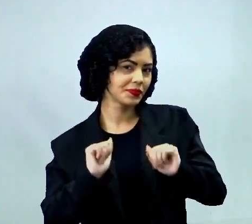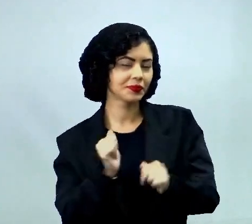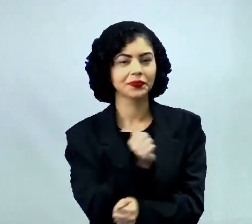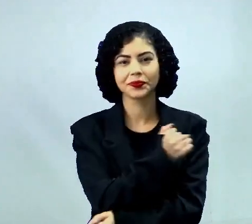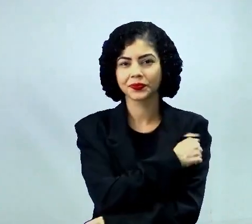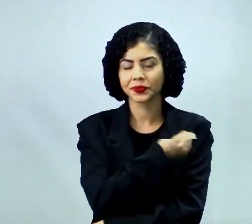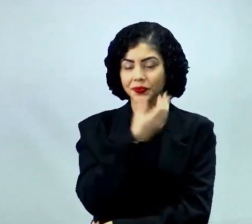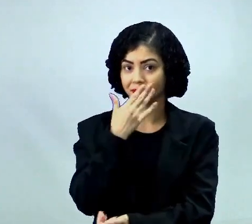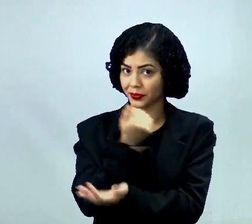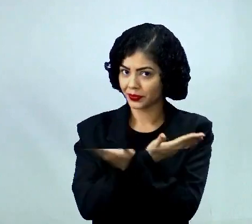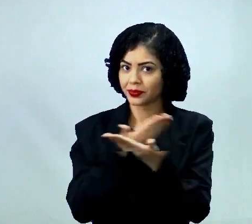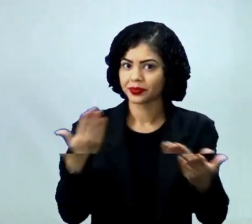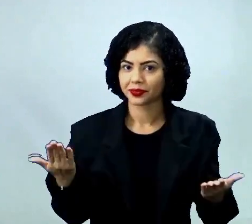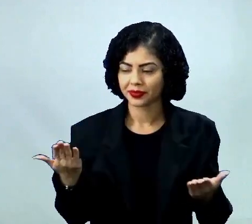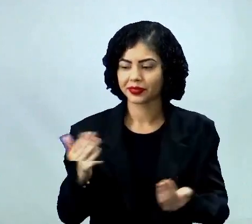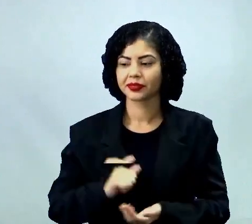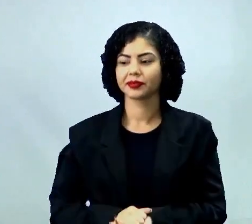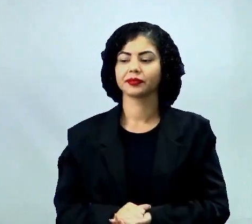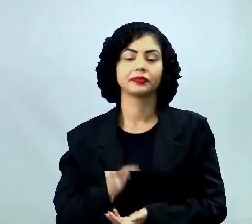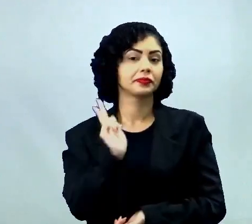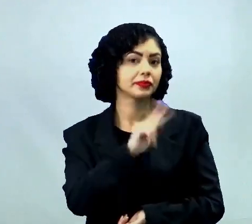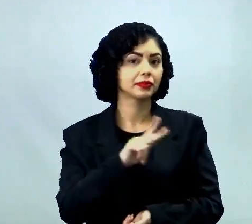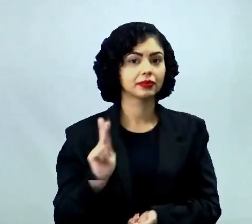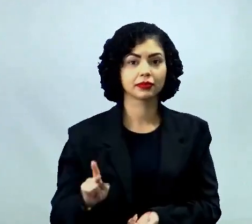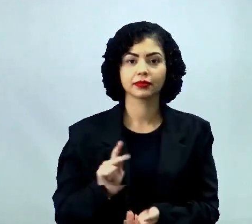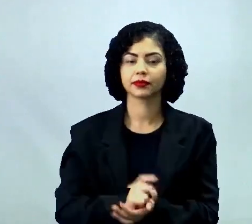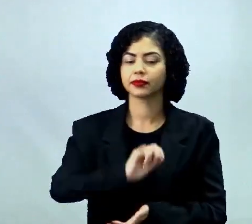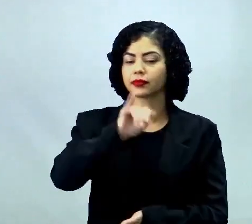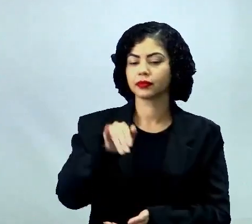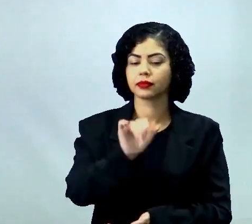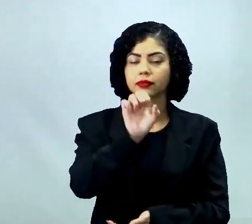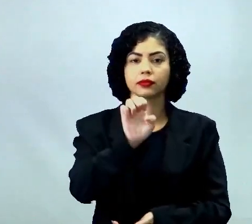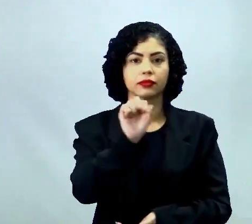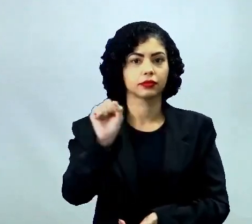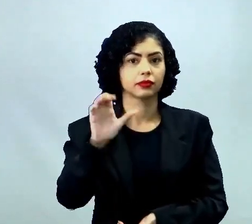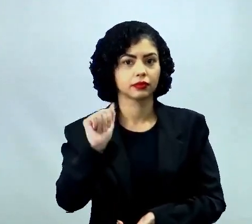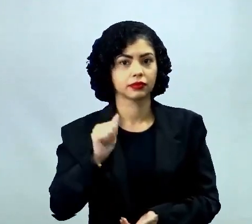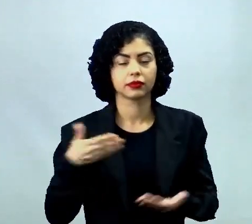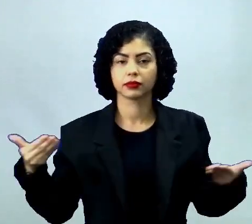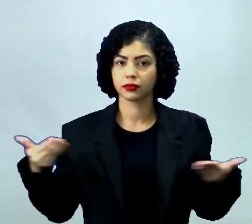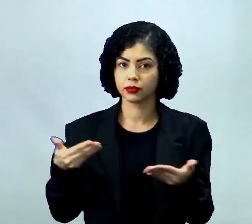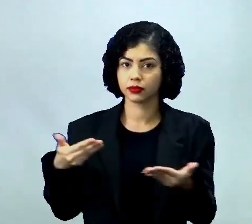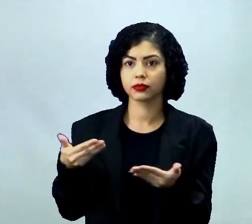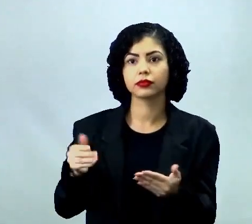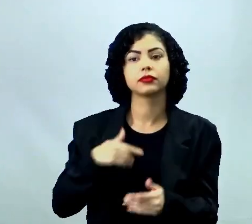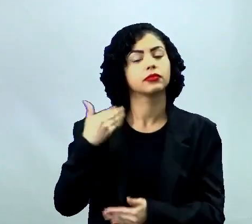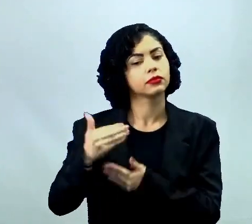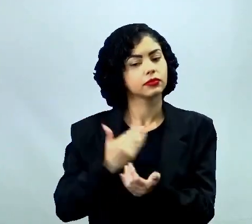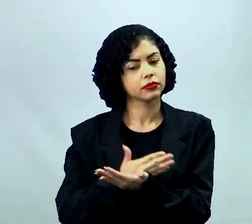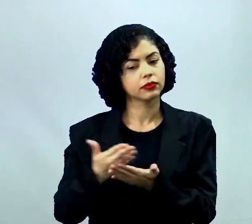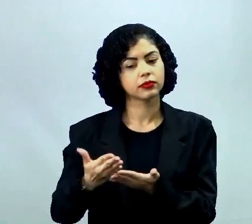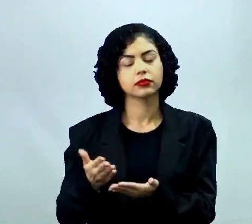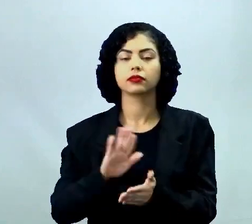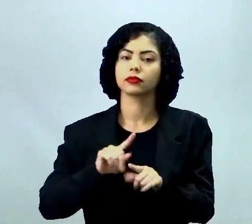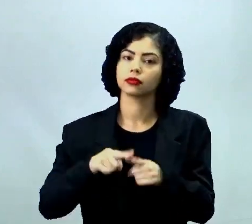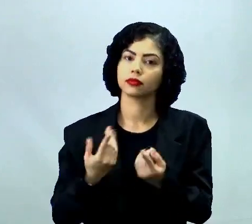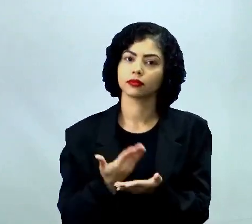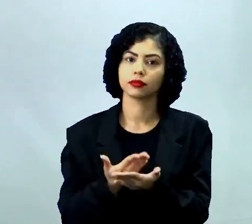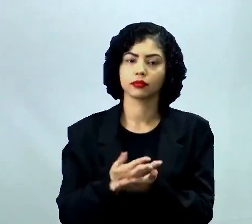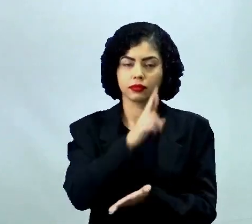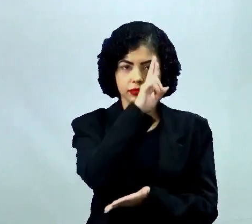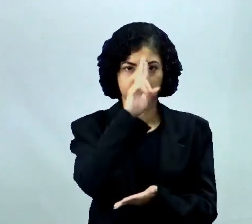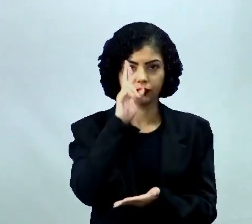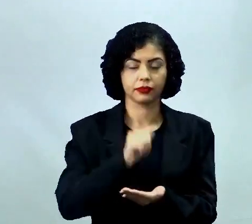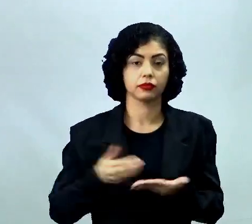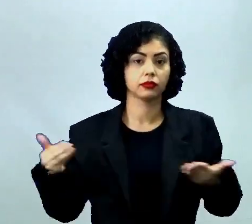Olá, querido aluno, tudo bem com vocês? Eu sou a professora Jéssica e agora nós daremos início a mais uma aula de História.